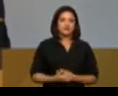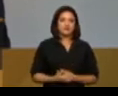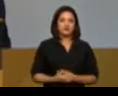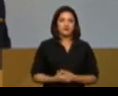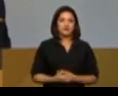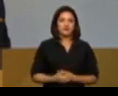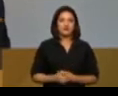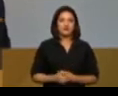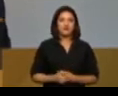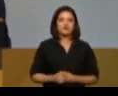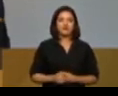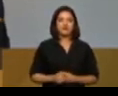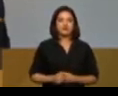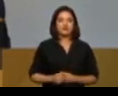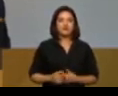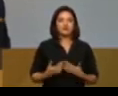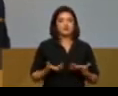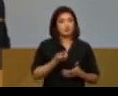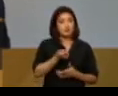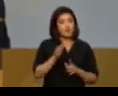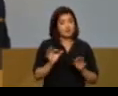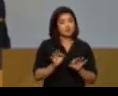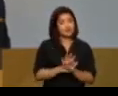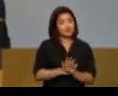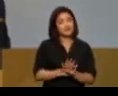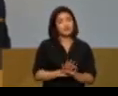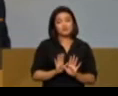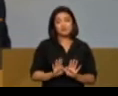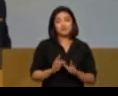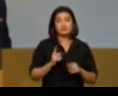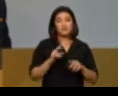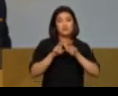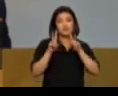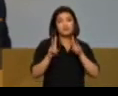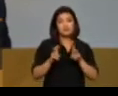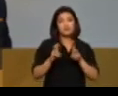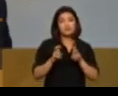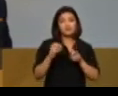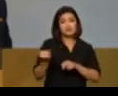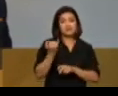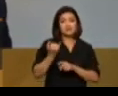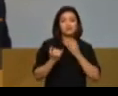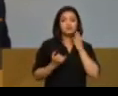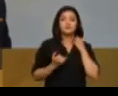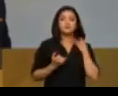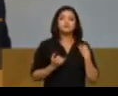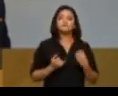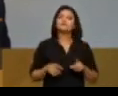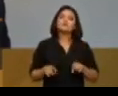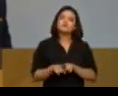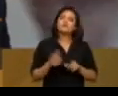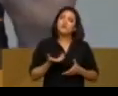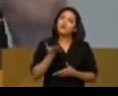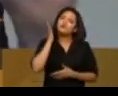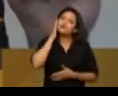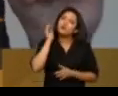se preocupe, mas acho que a matéria é relevante. Outra questão, eu gostaria de ouvi-lo também